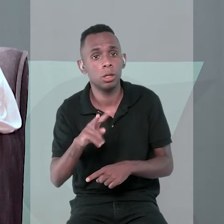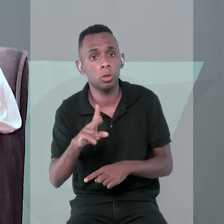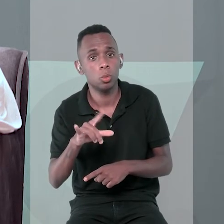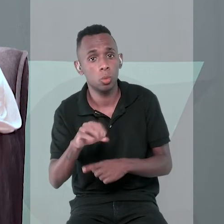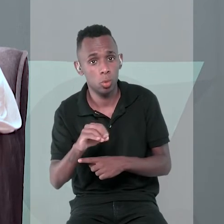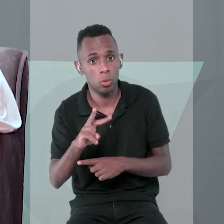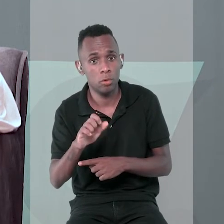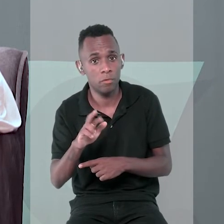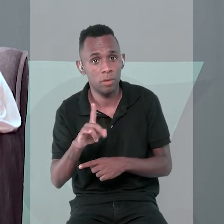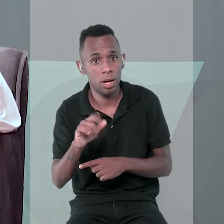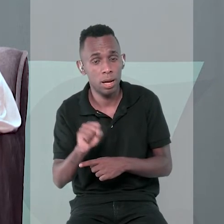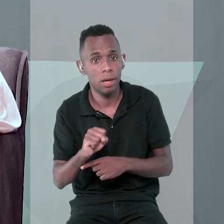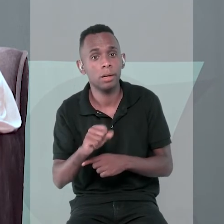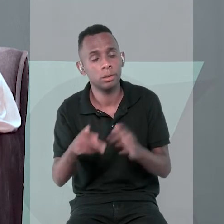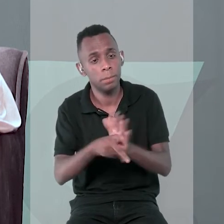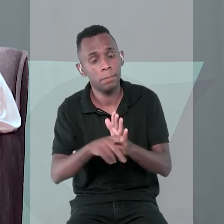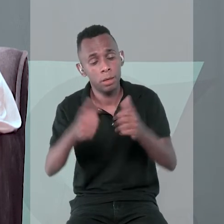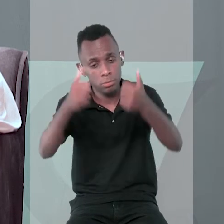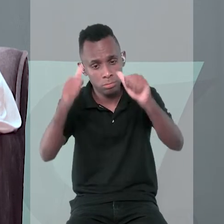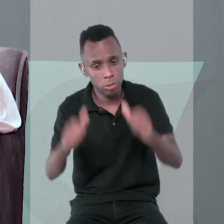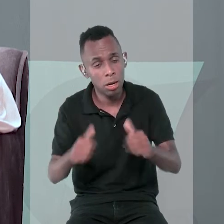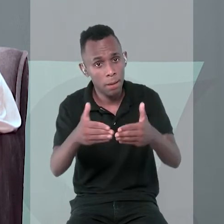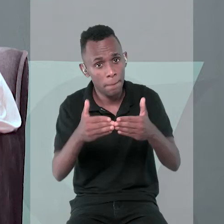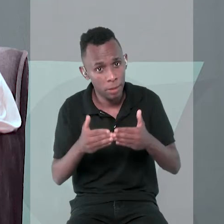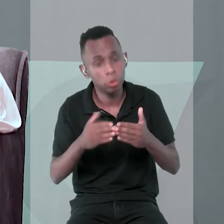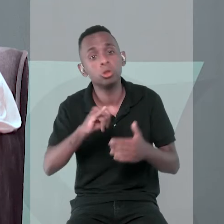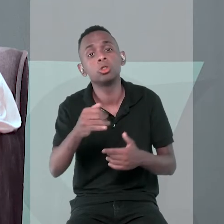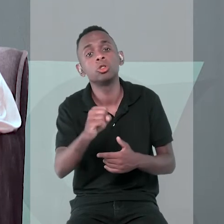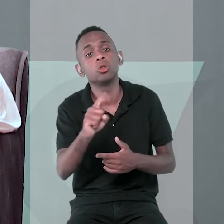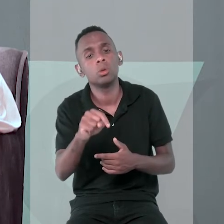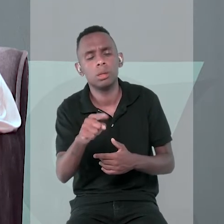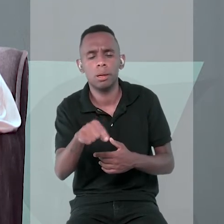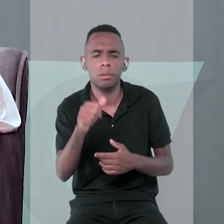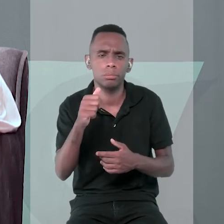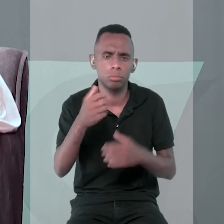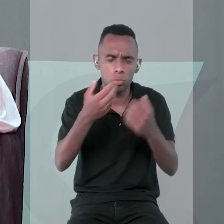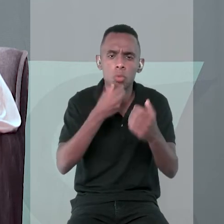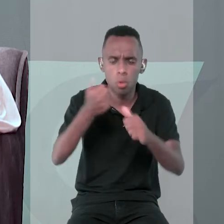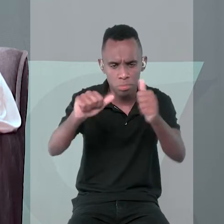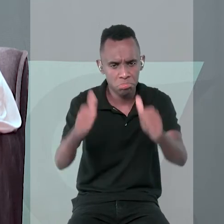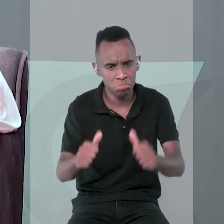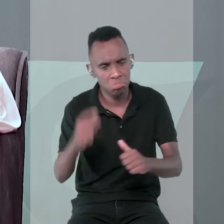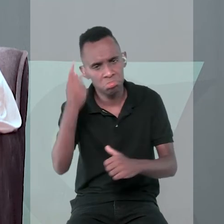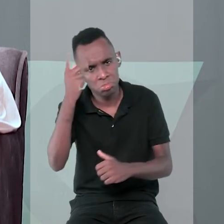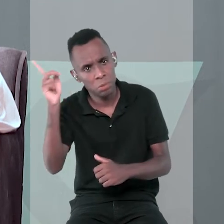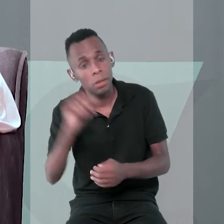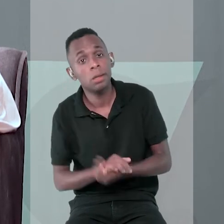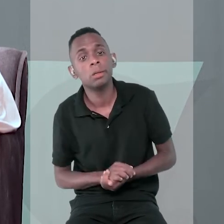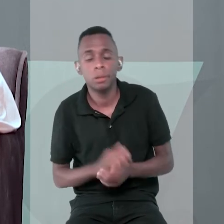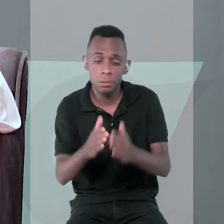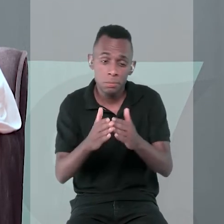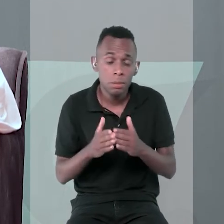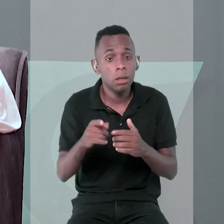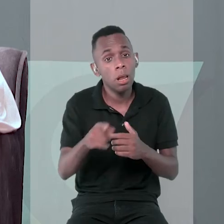escultura para o José Pereira Barreto, que era um escultor, ele até de Ribeirão Preto, encomenda